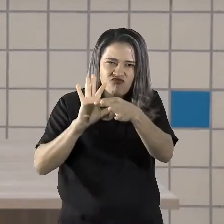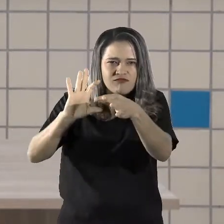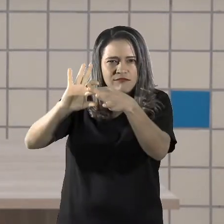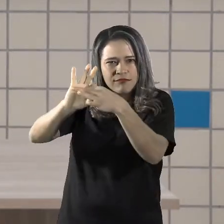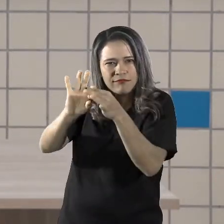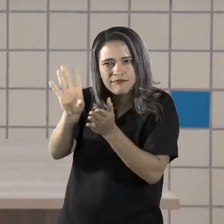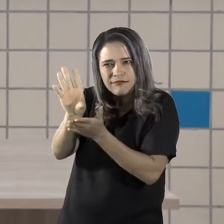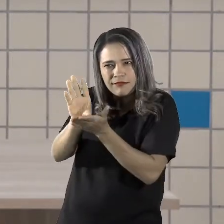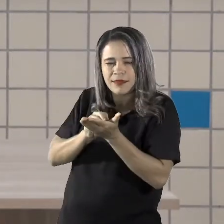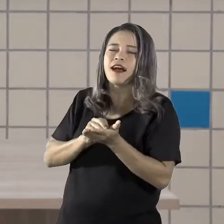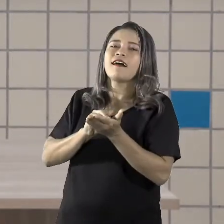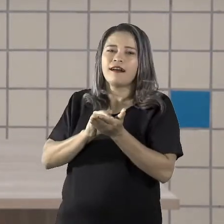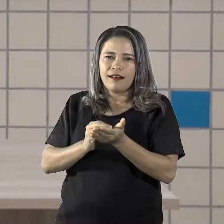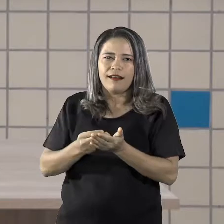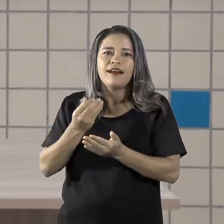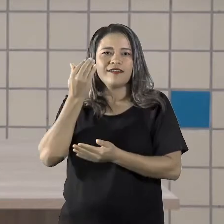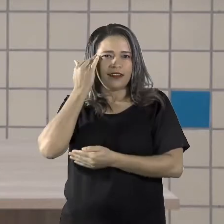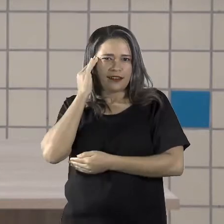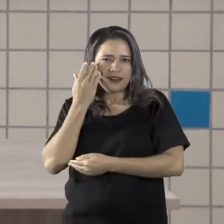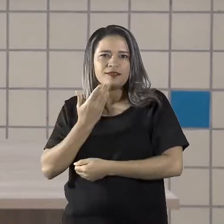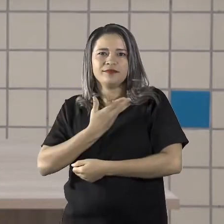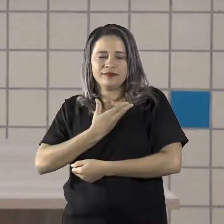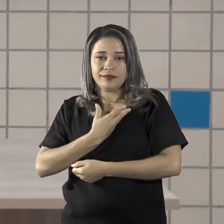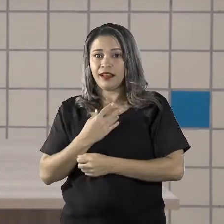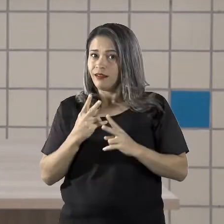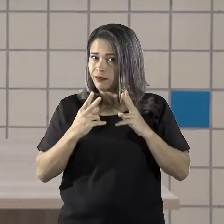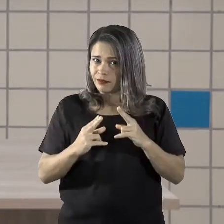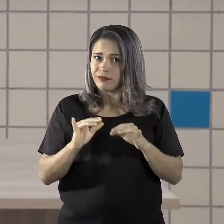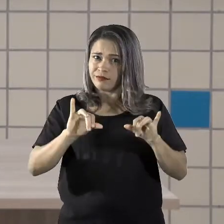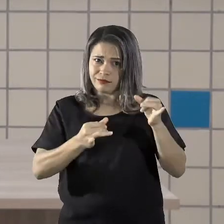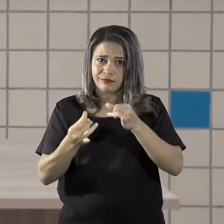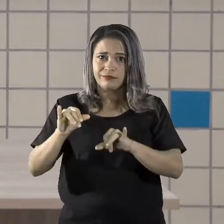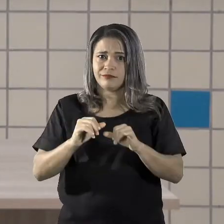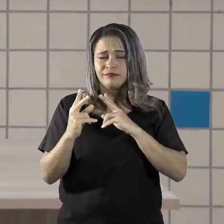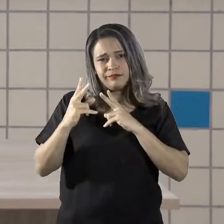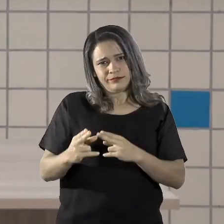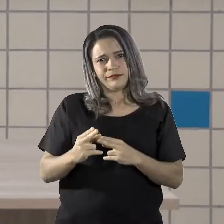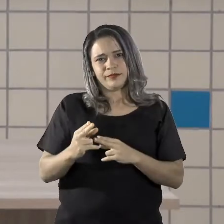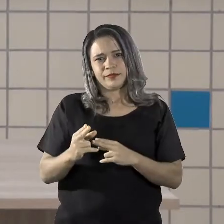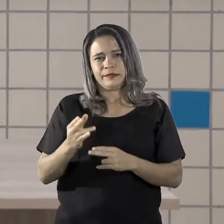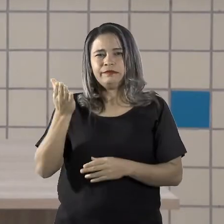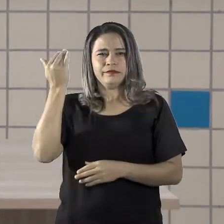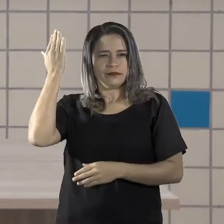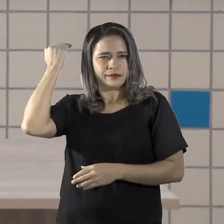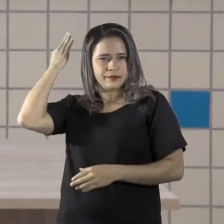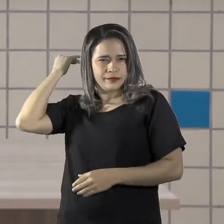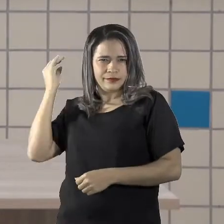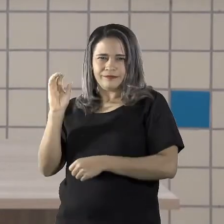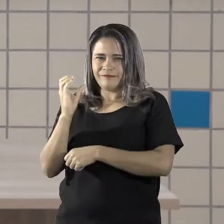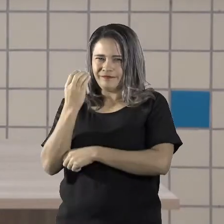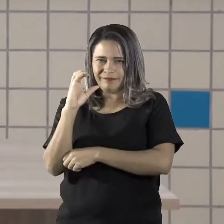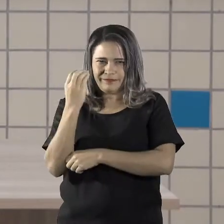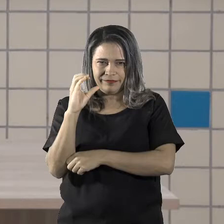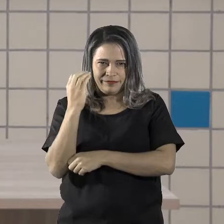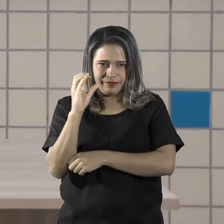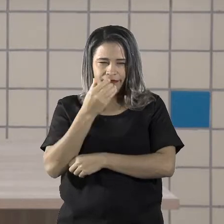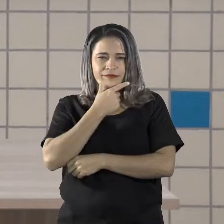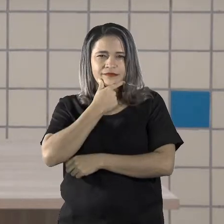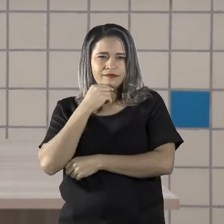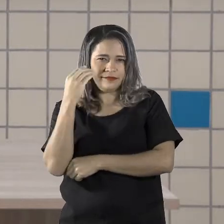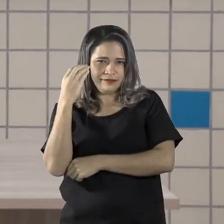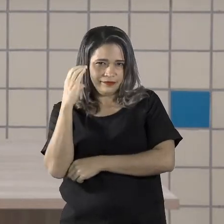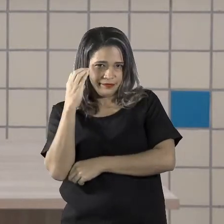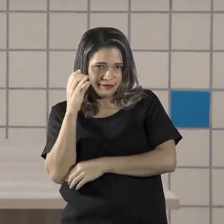informações. As substâncias químicas também é a mesma coisa. Antigamente, os cientistas eles tinham uma